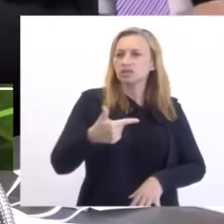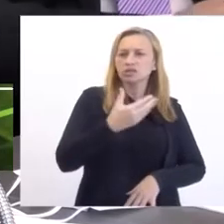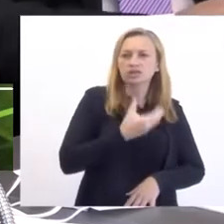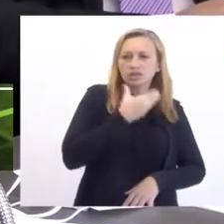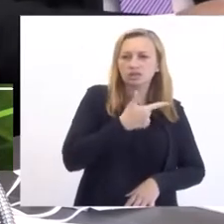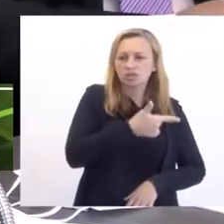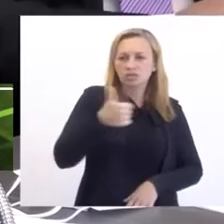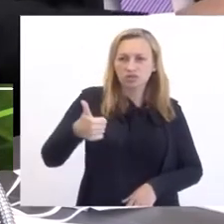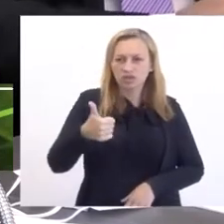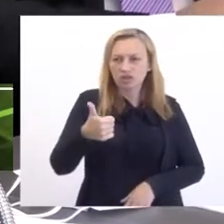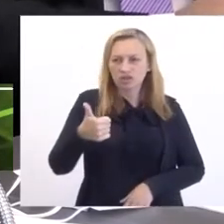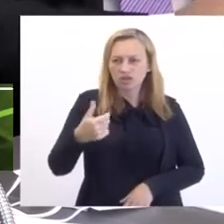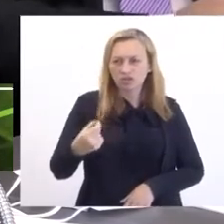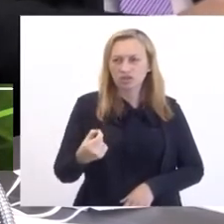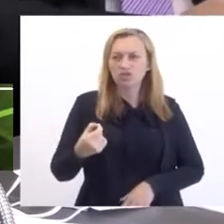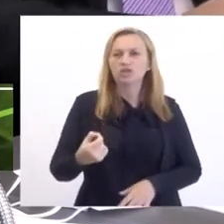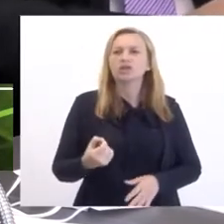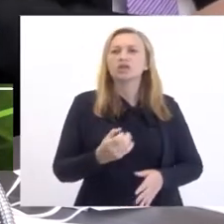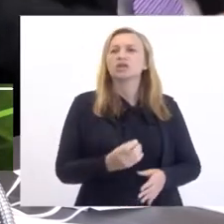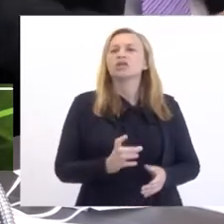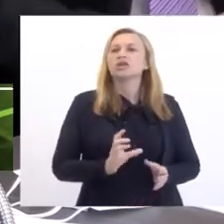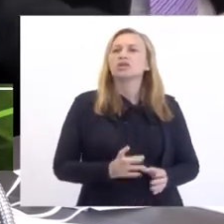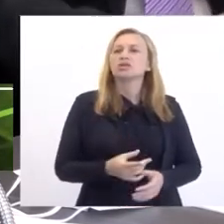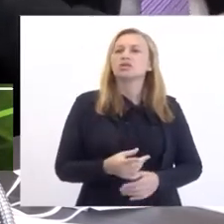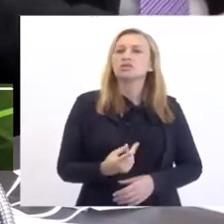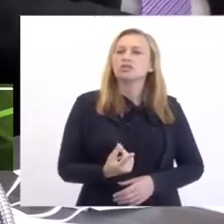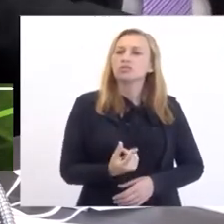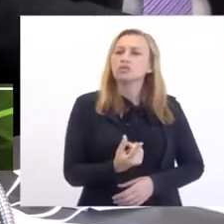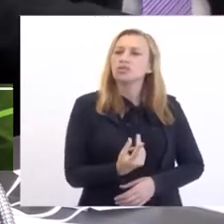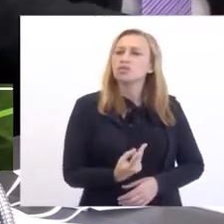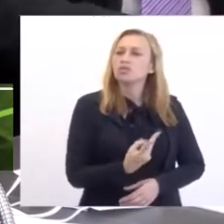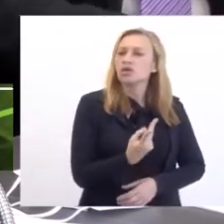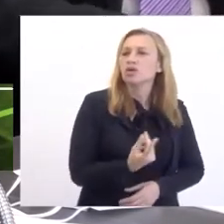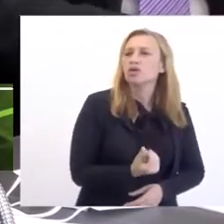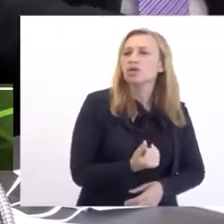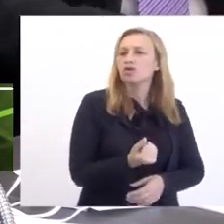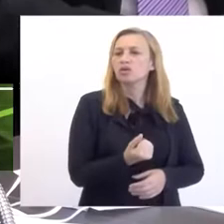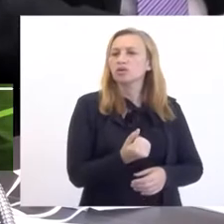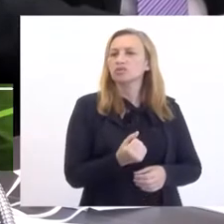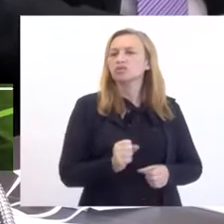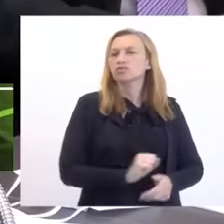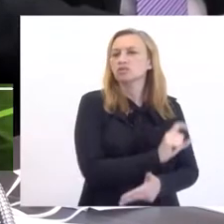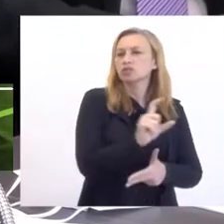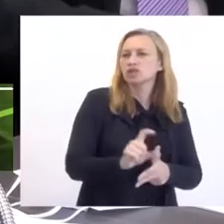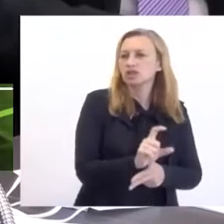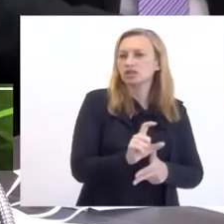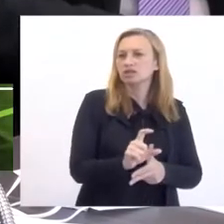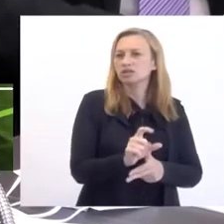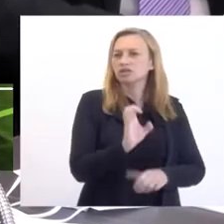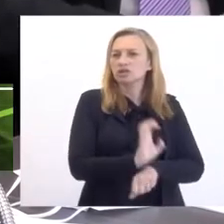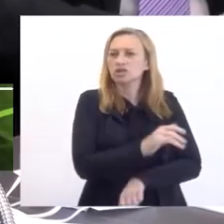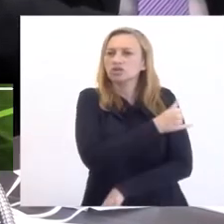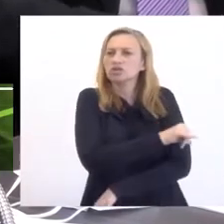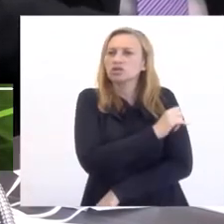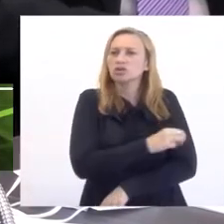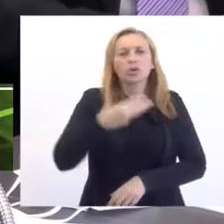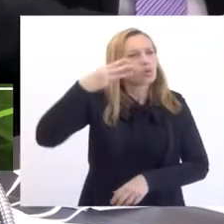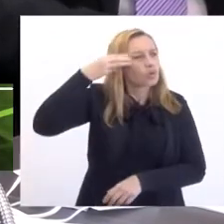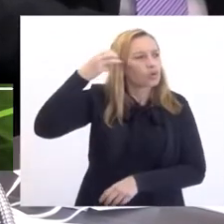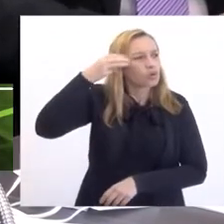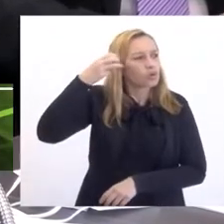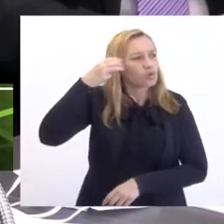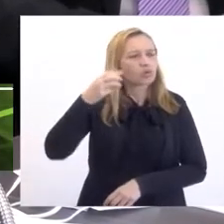dezembro de 2020, trata da prestação de contas da gestão do chefe do Poder Executivo do Estado do Rio de Janeiro, Wilson